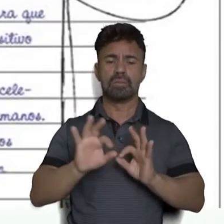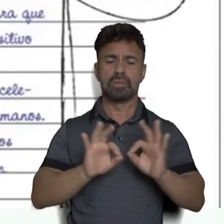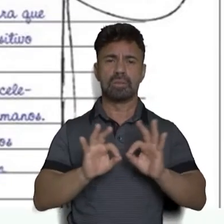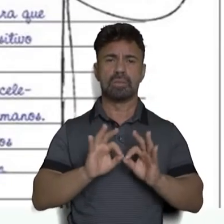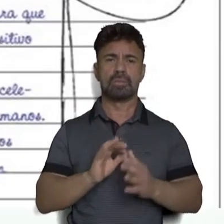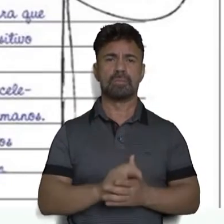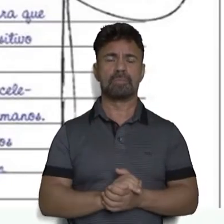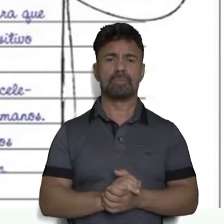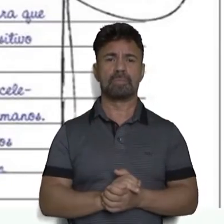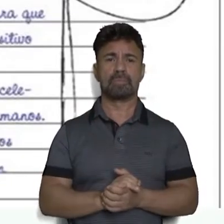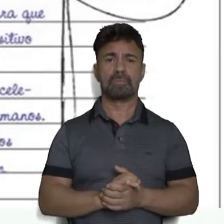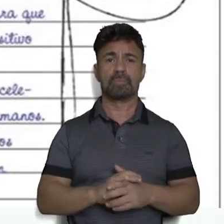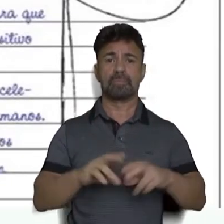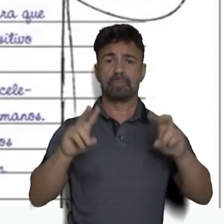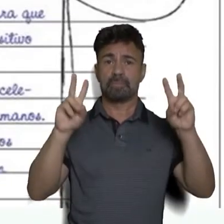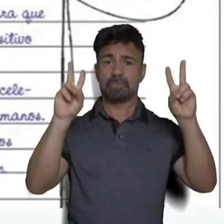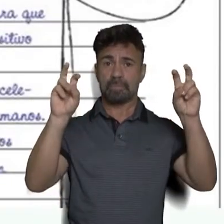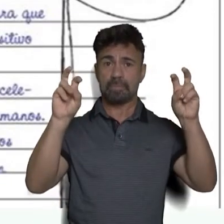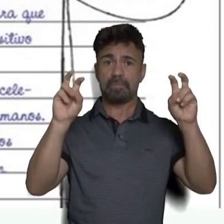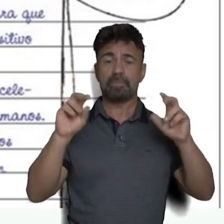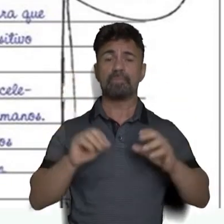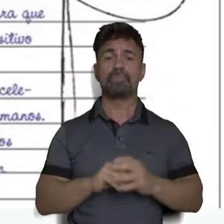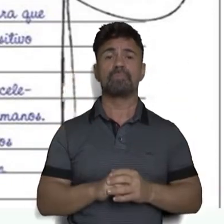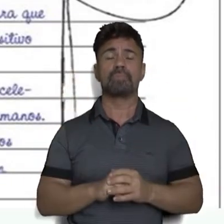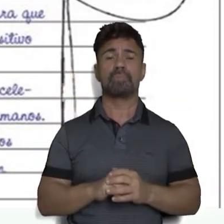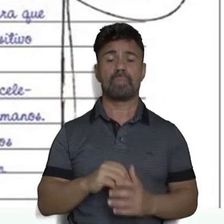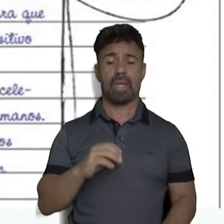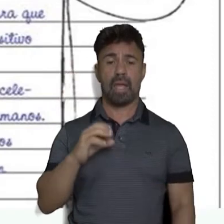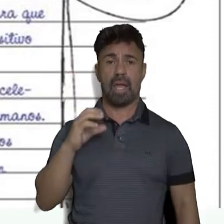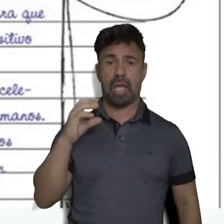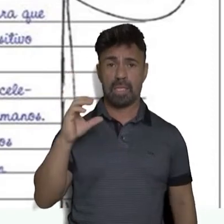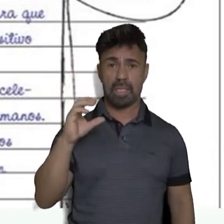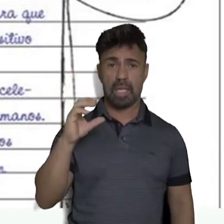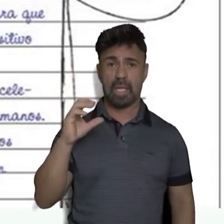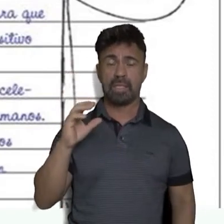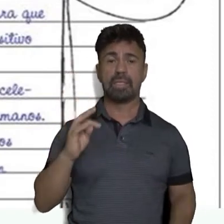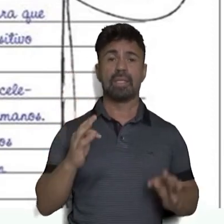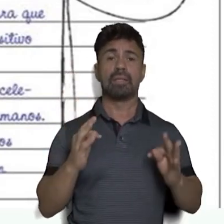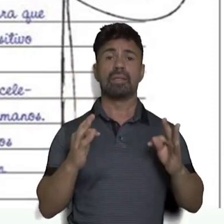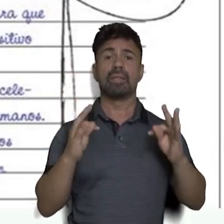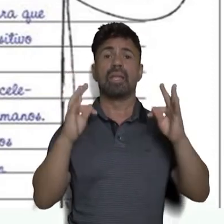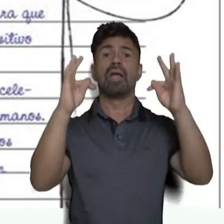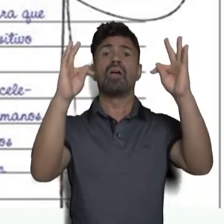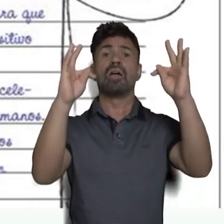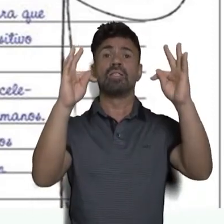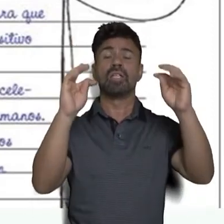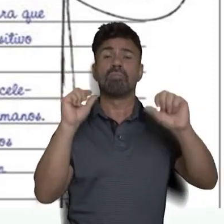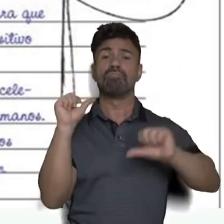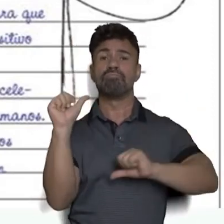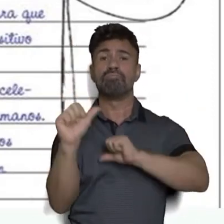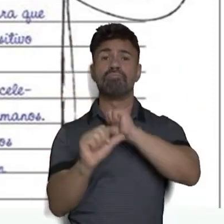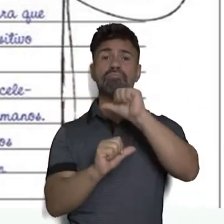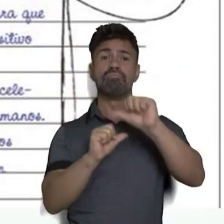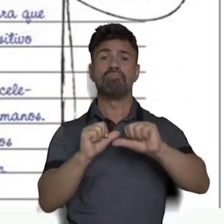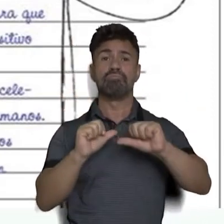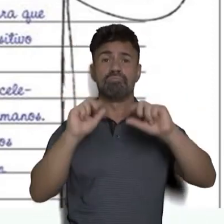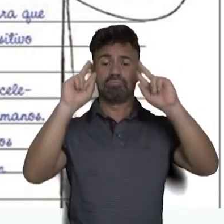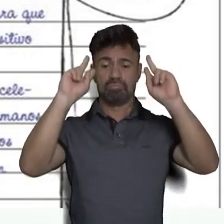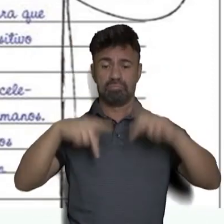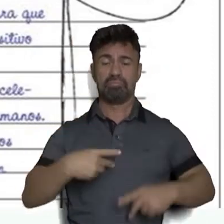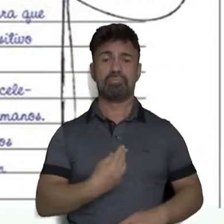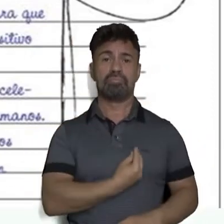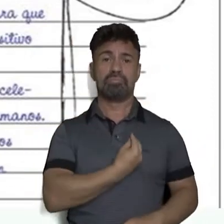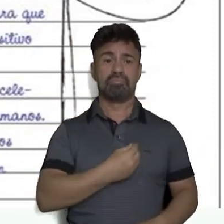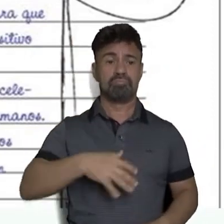isso. O tema que apresenta aí é a ciência e a tecnologia como meios de transformação da existência humana.